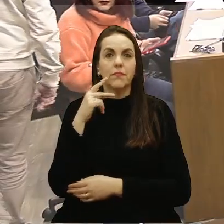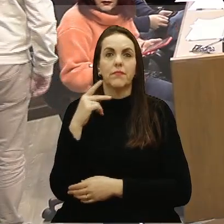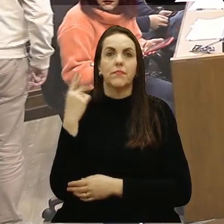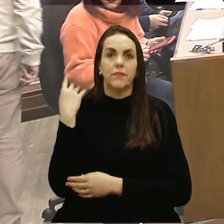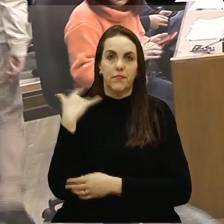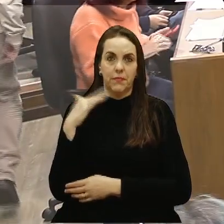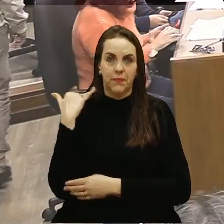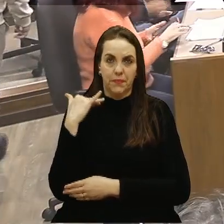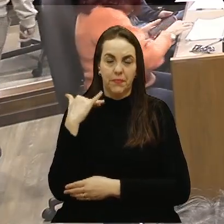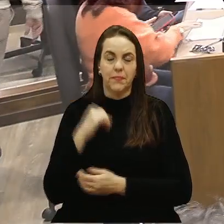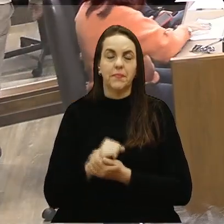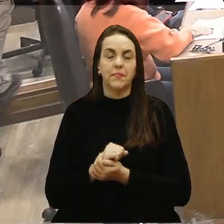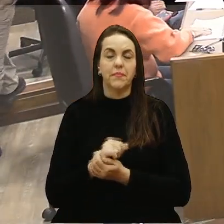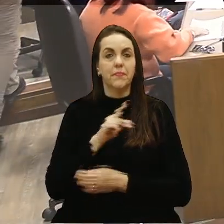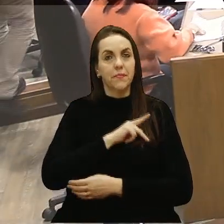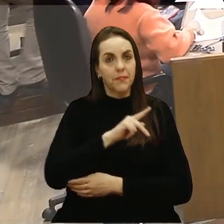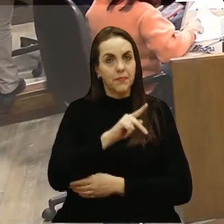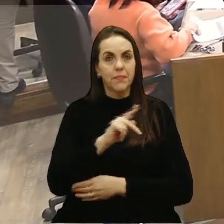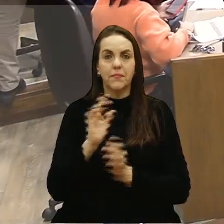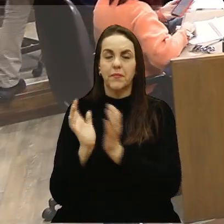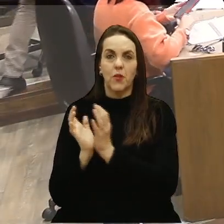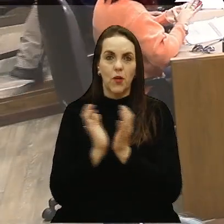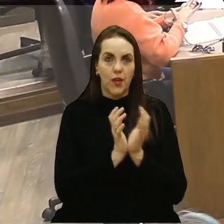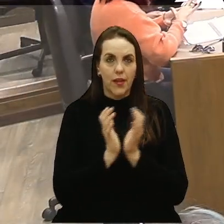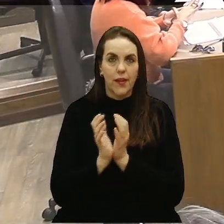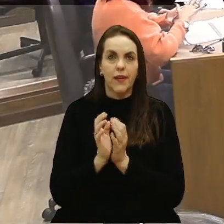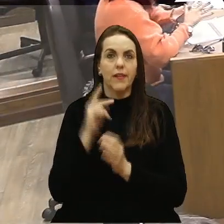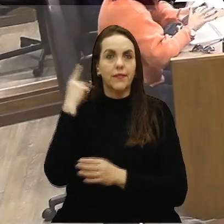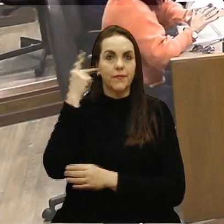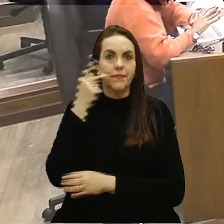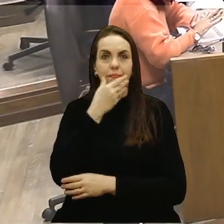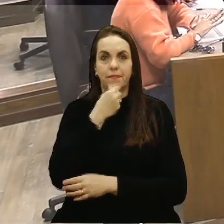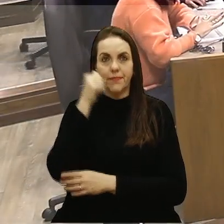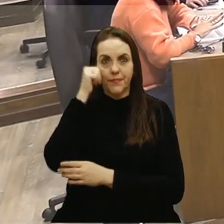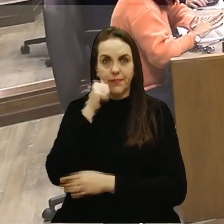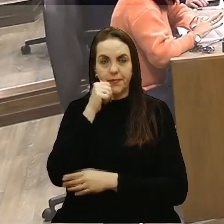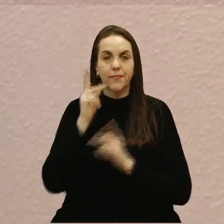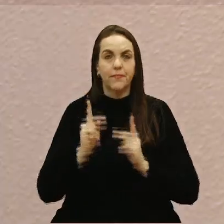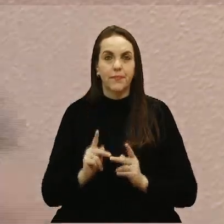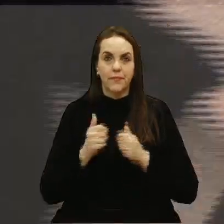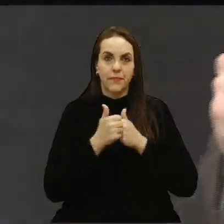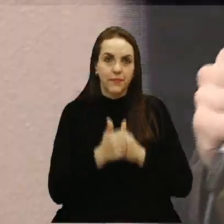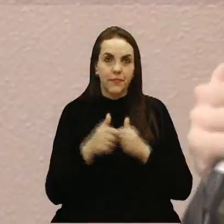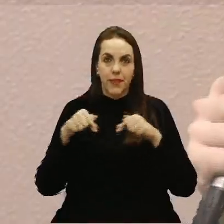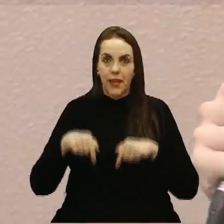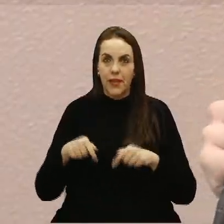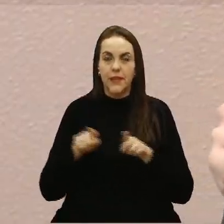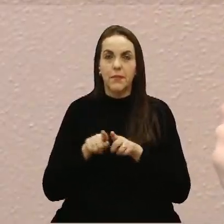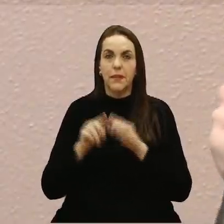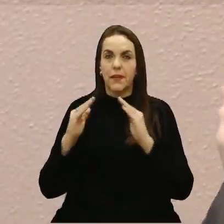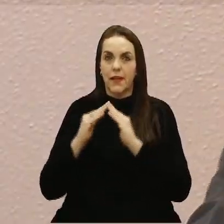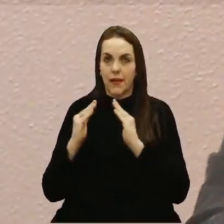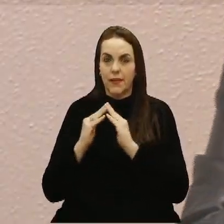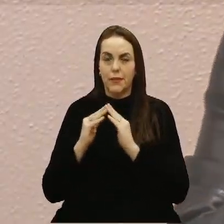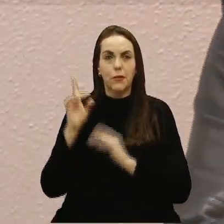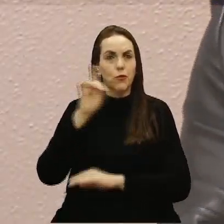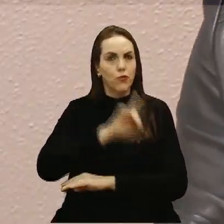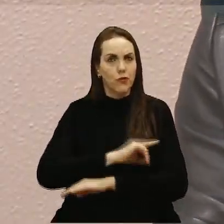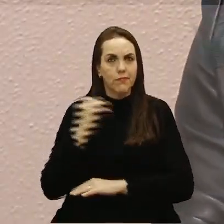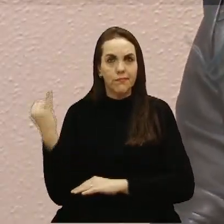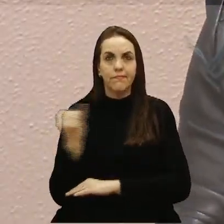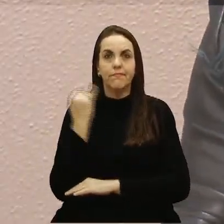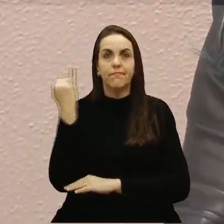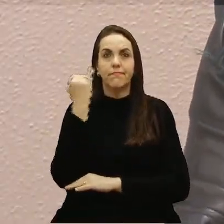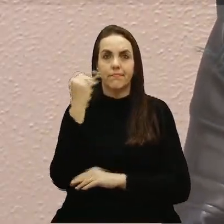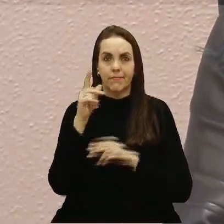Senhor presidente, nobres colegas, vereadores, vereadoras, as pessoas que nos acompanham daqui de casa, mais um grande dia para o povo brasileiro, senhor